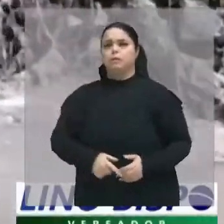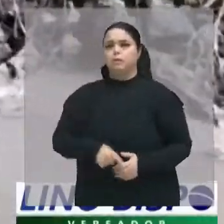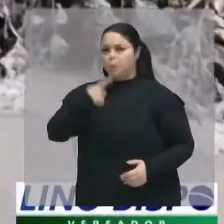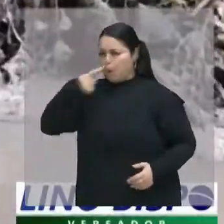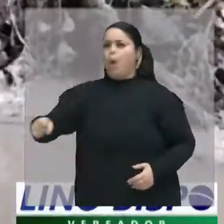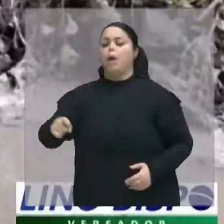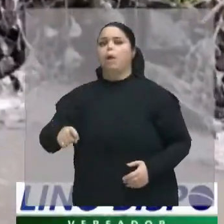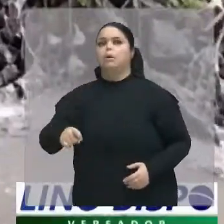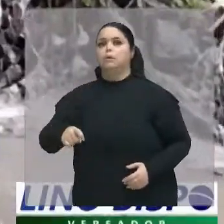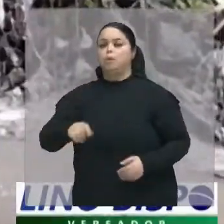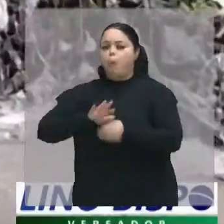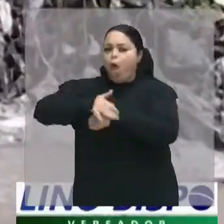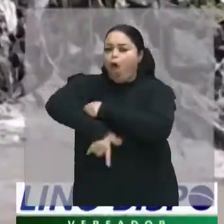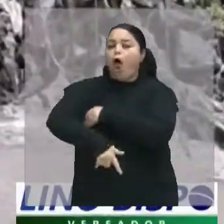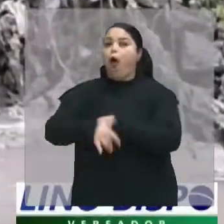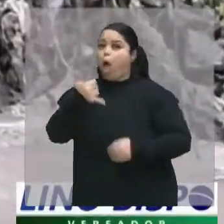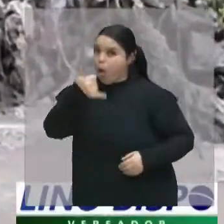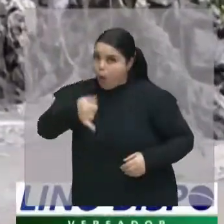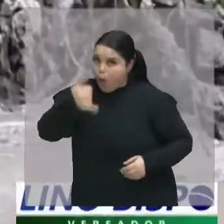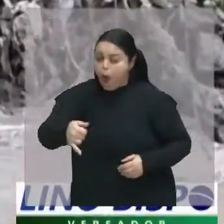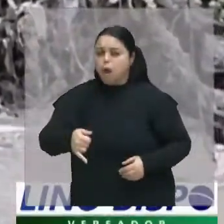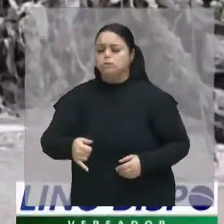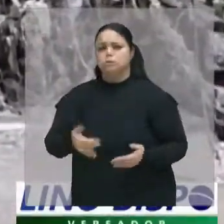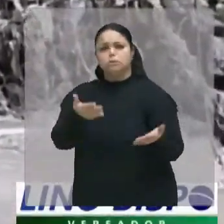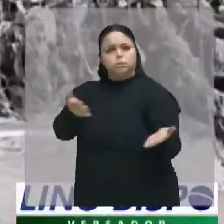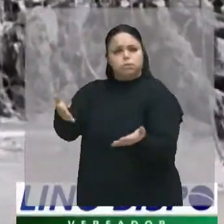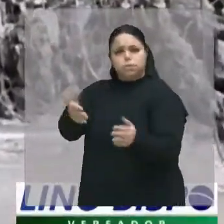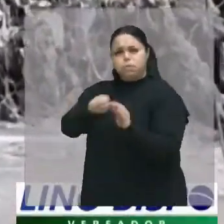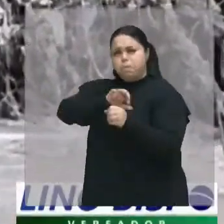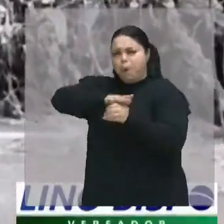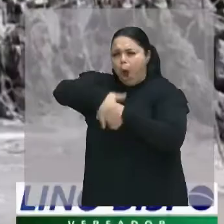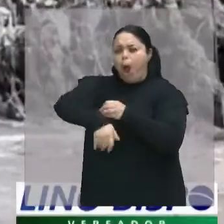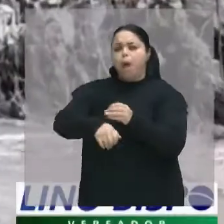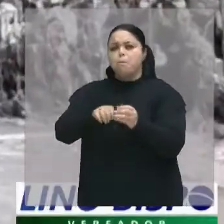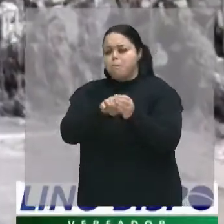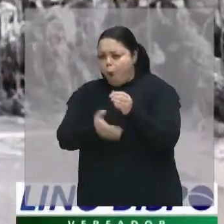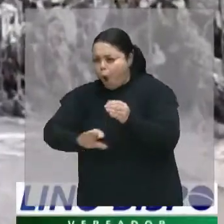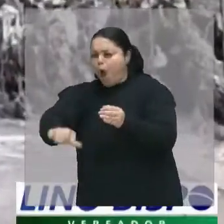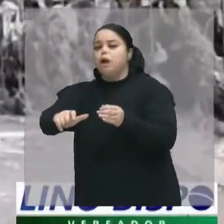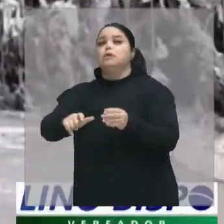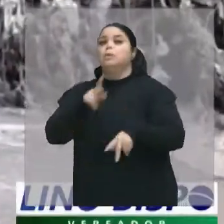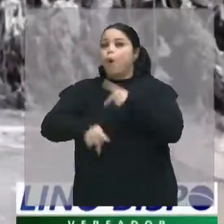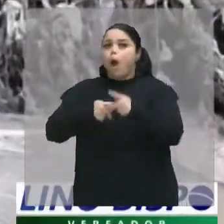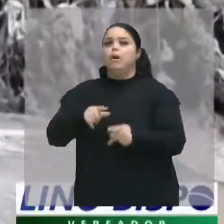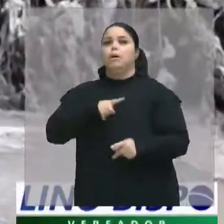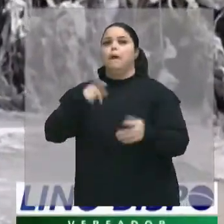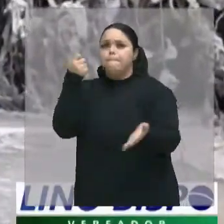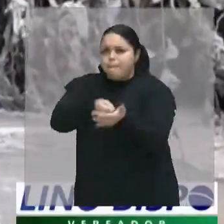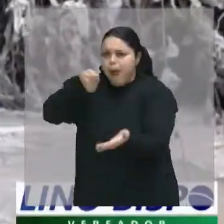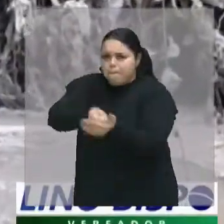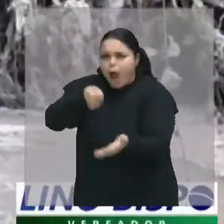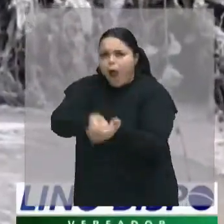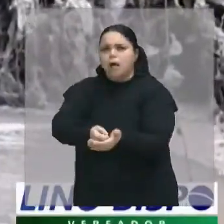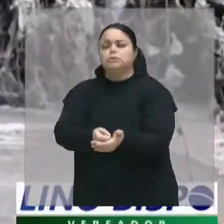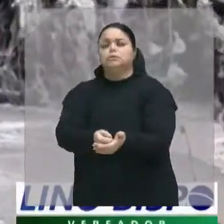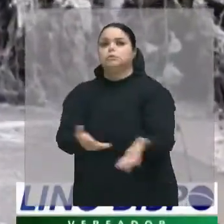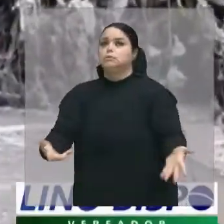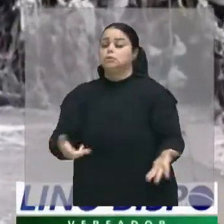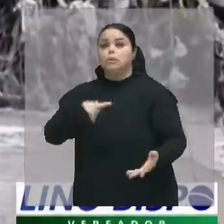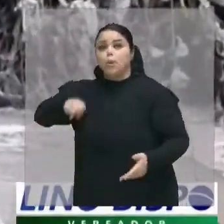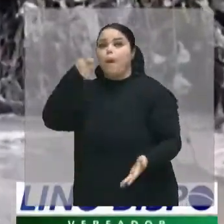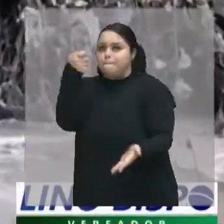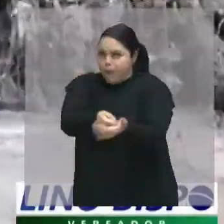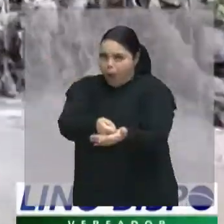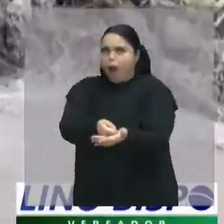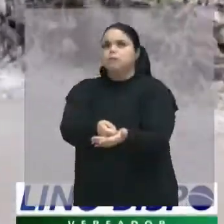Olha a cachoeira de esgoto que está descendo aqui. Esse esgoto que está descendo aqui, a população tem pago por ele. Nós